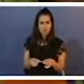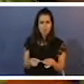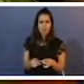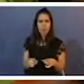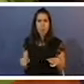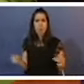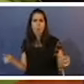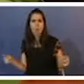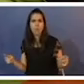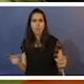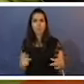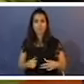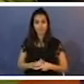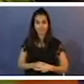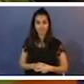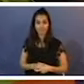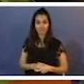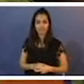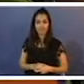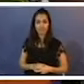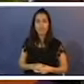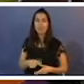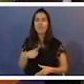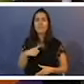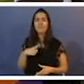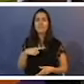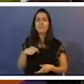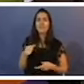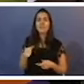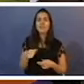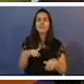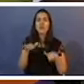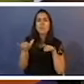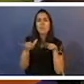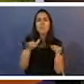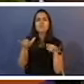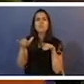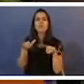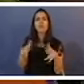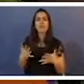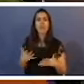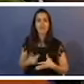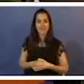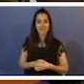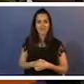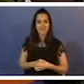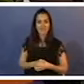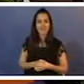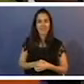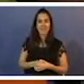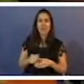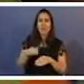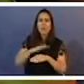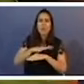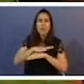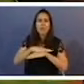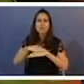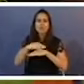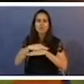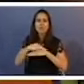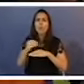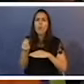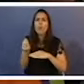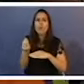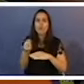longo tá e ele tem que ajuda ele se locomover aqui o corpo dele é coberto pelo que vamos